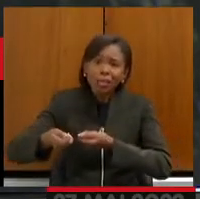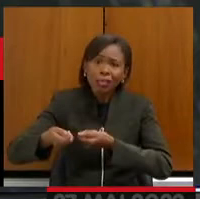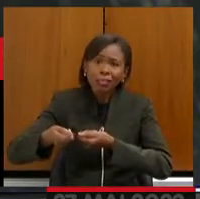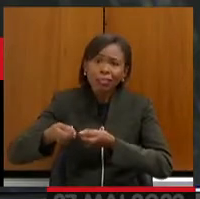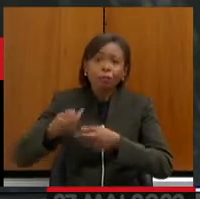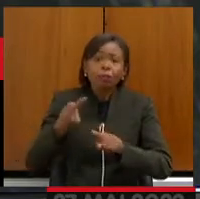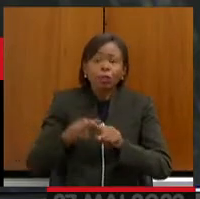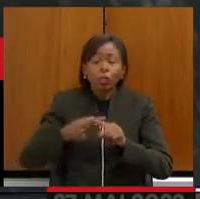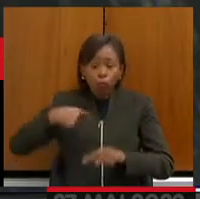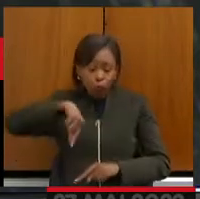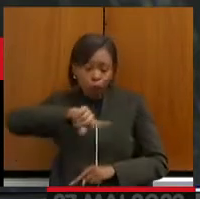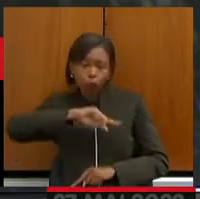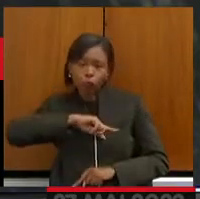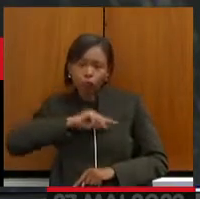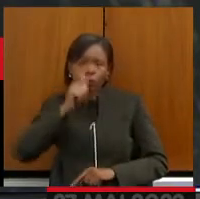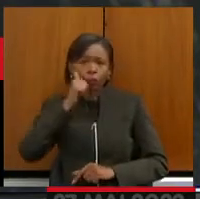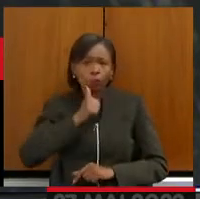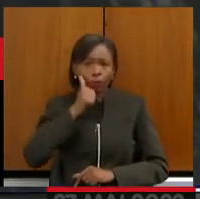nós